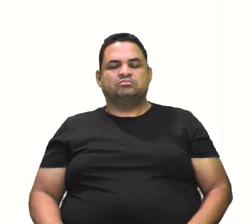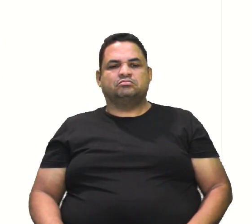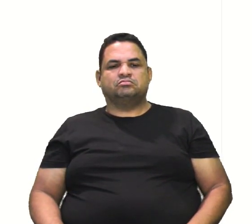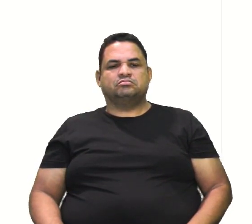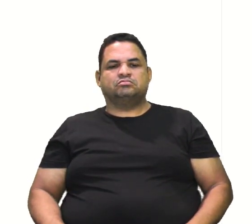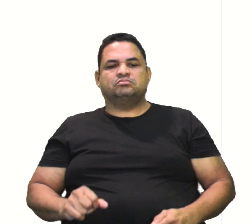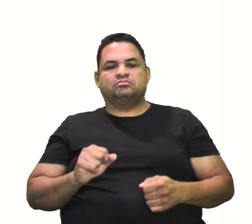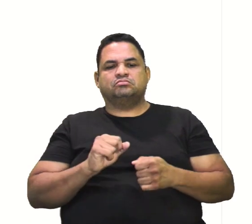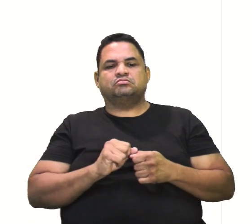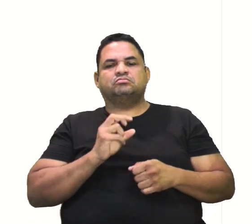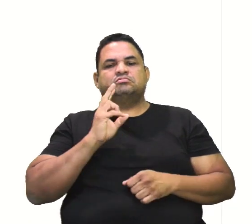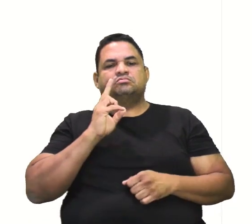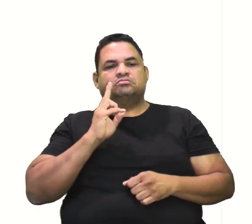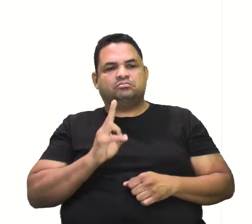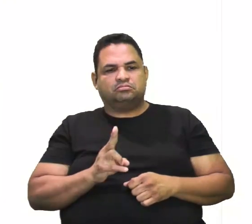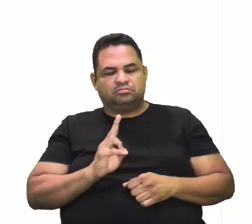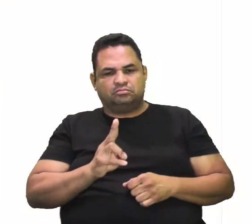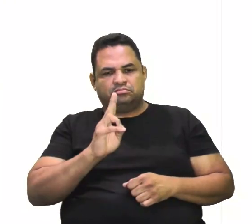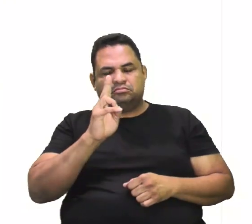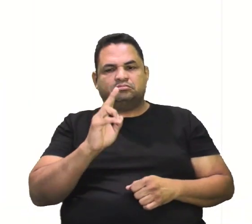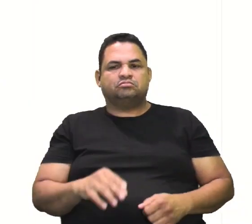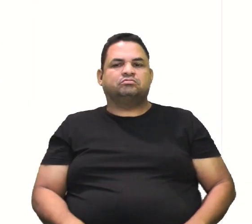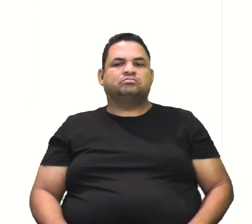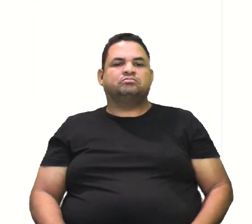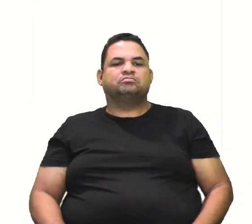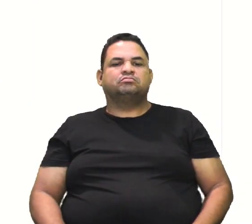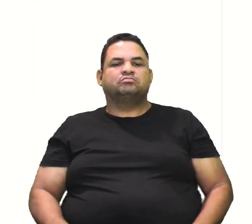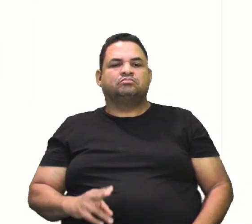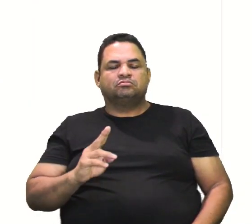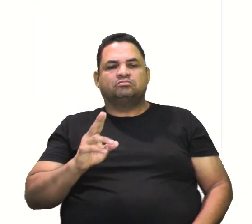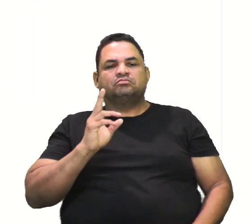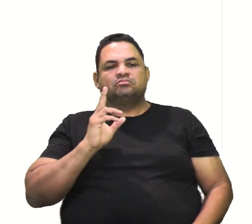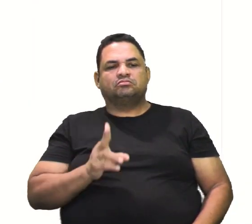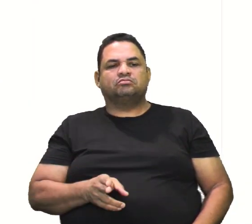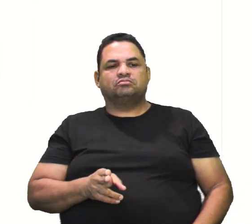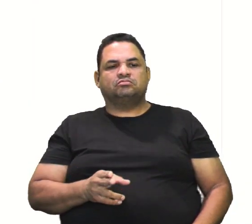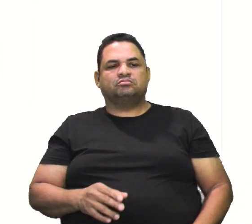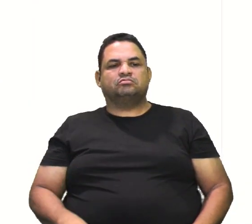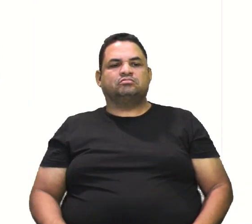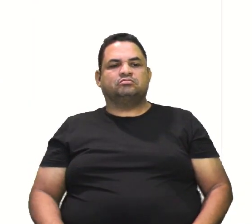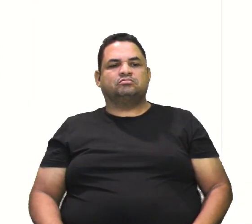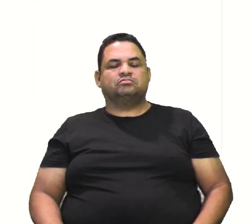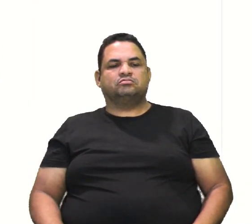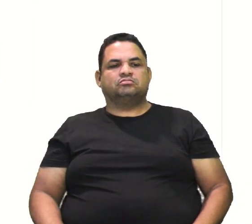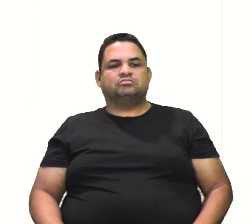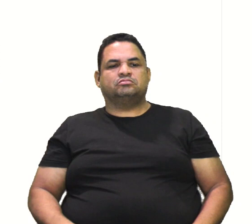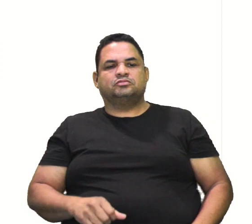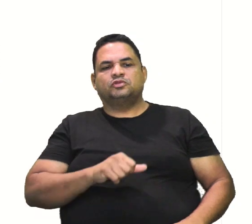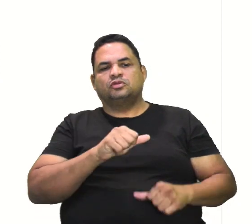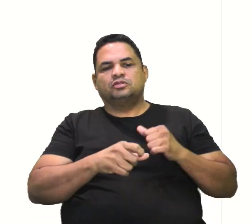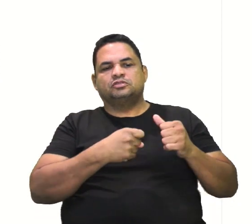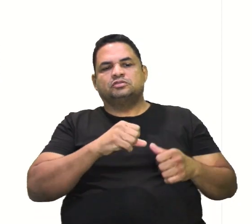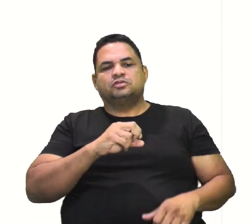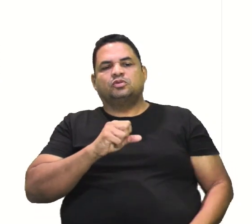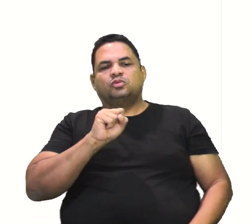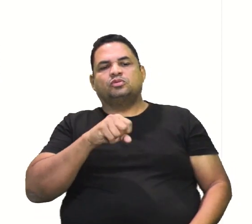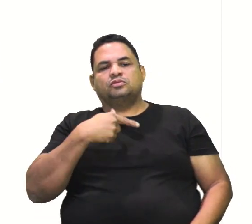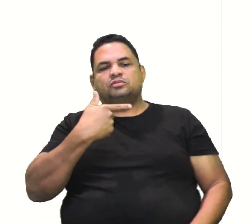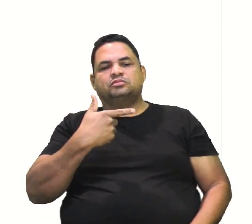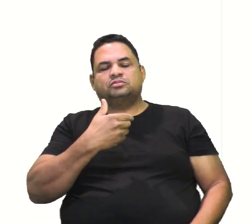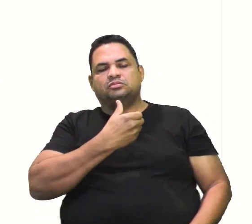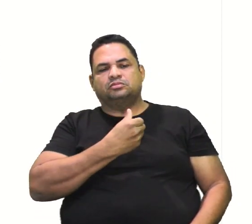mundo aqui. Vou fazer o mesmo procedimento, né? No lugar do x, agora eu vou colocar 8. 8 ao